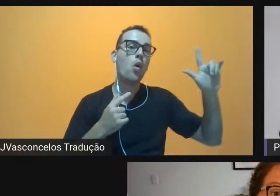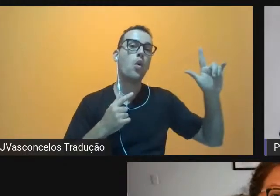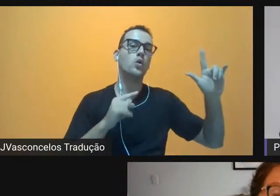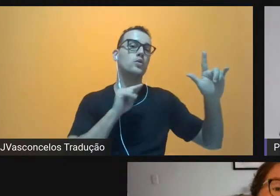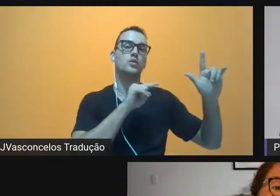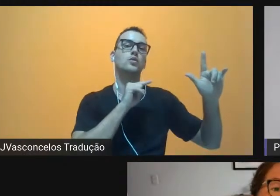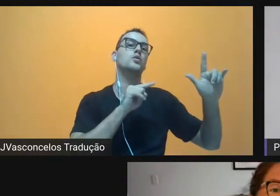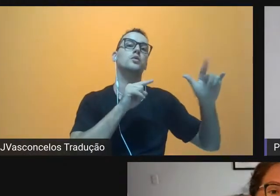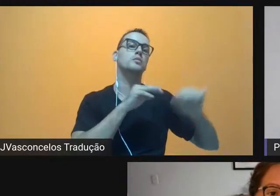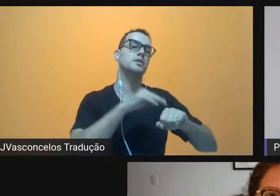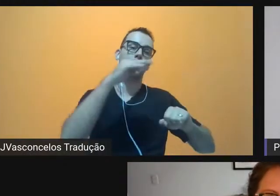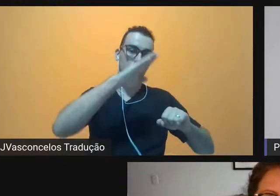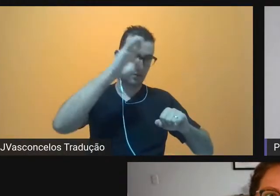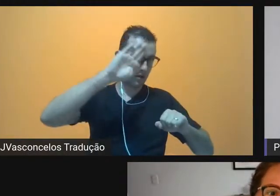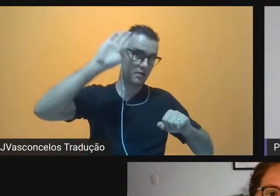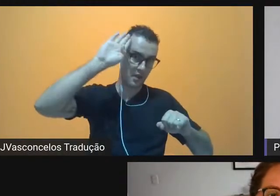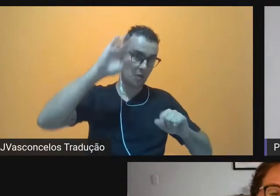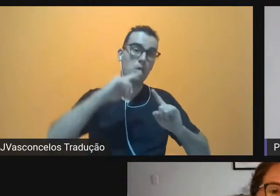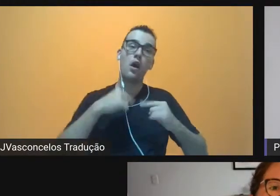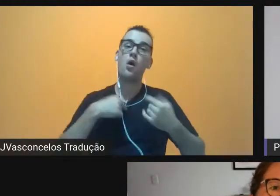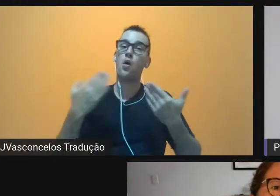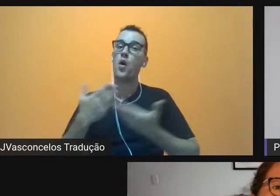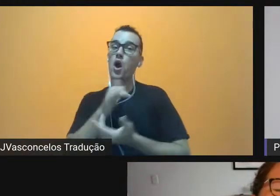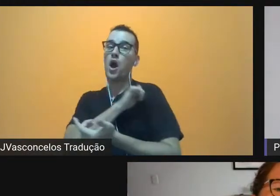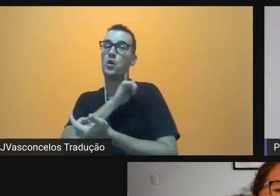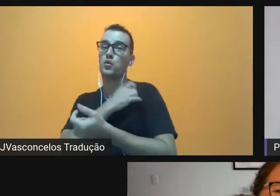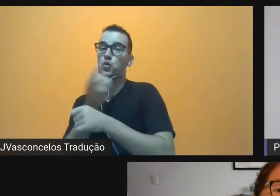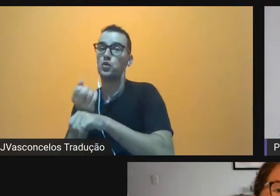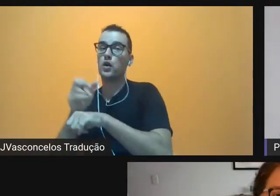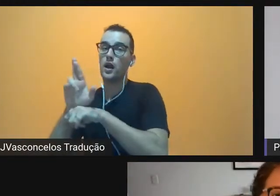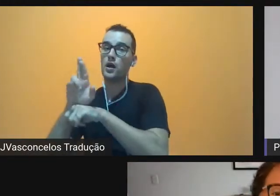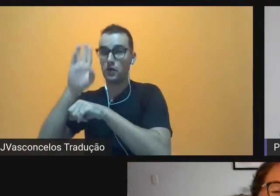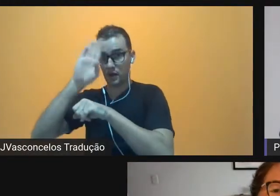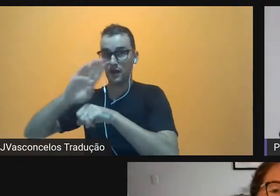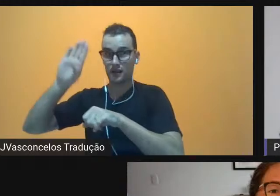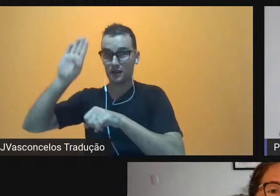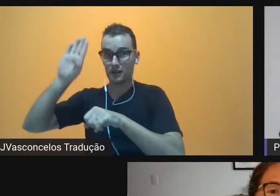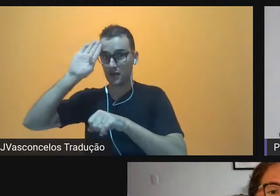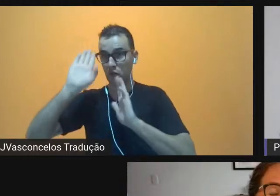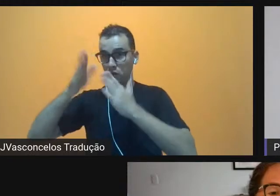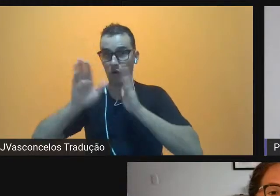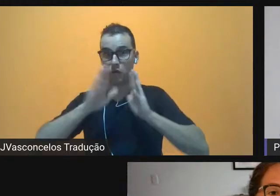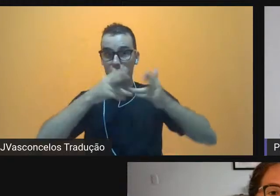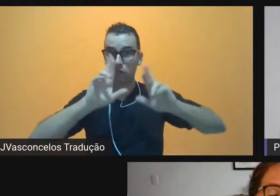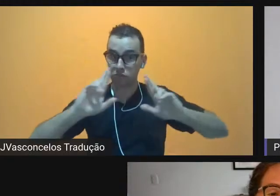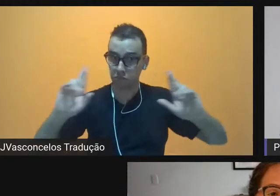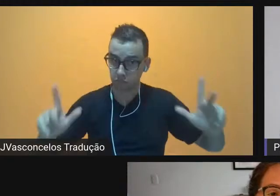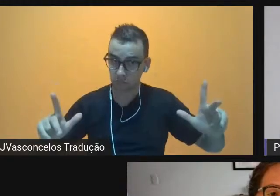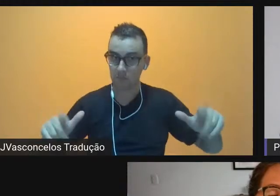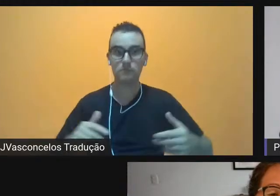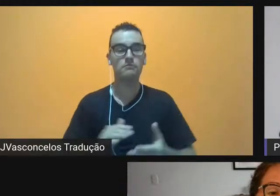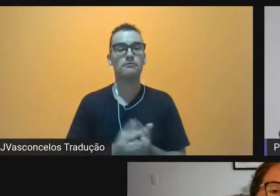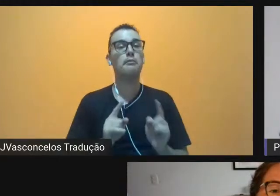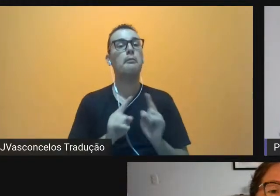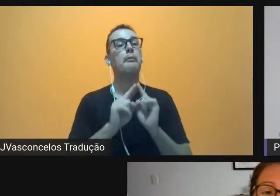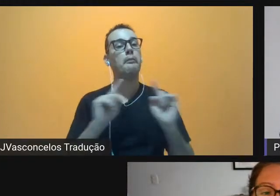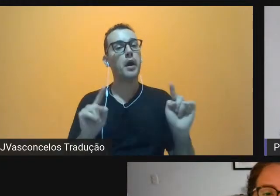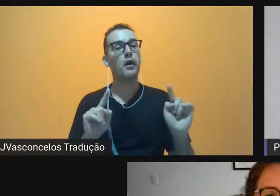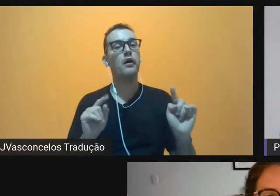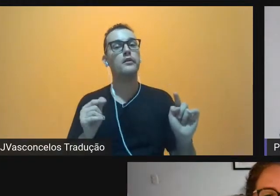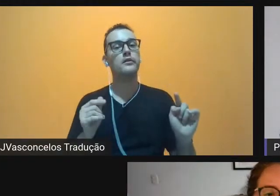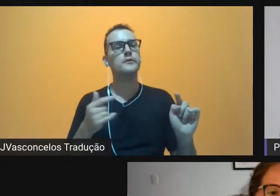doutorado acadêmico, e aí, assim, os direcionamentos são outros, né? Mas eu tive